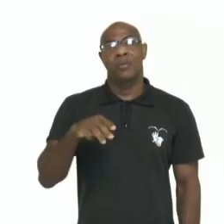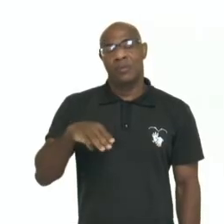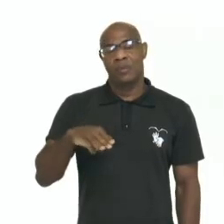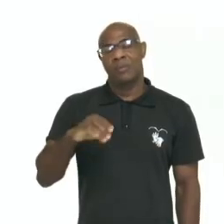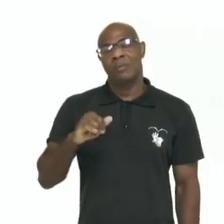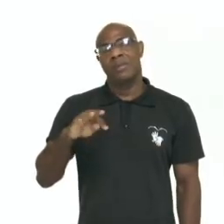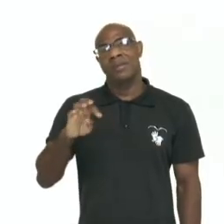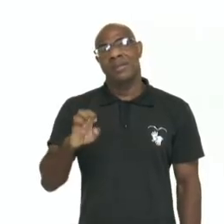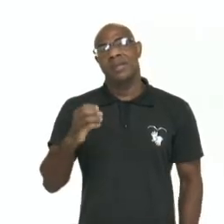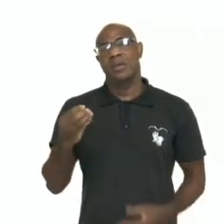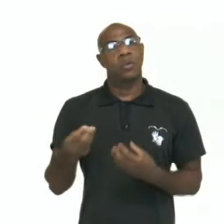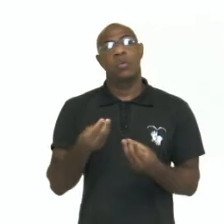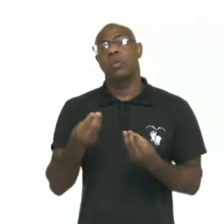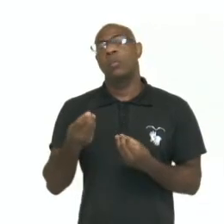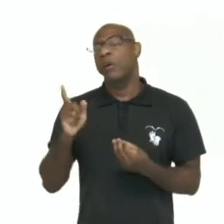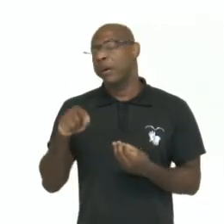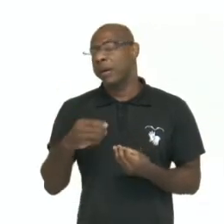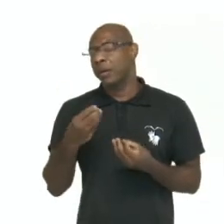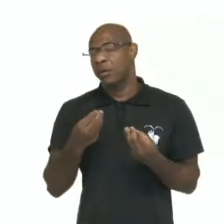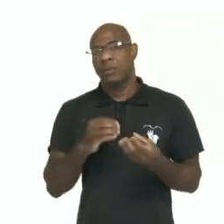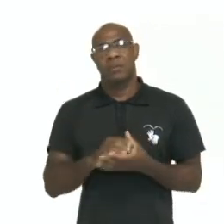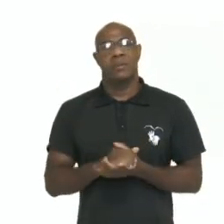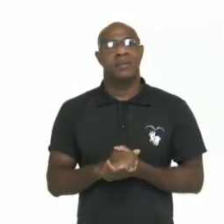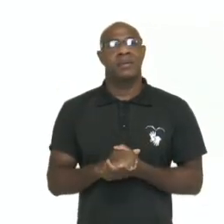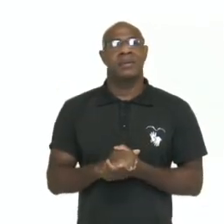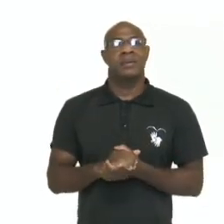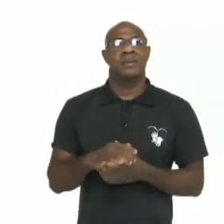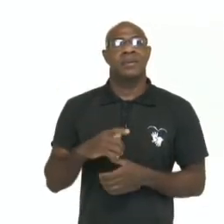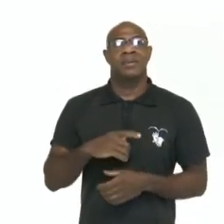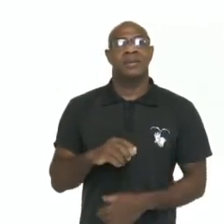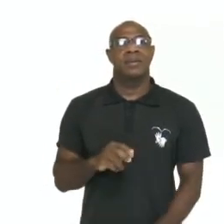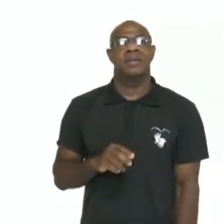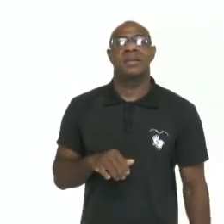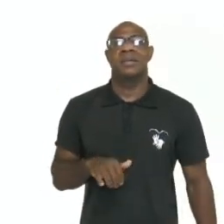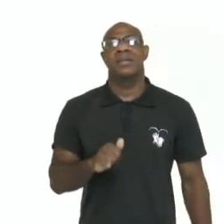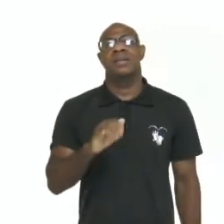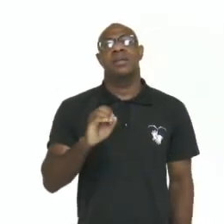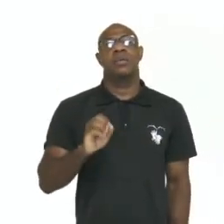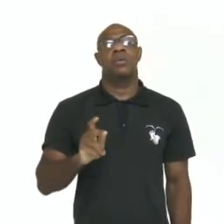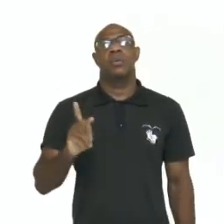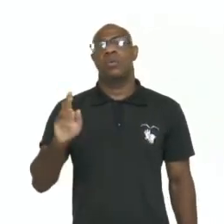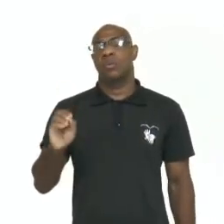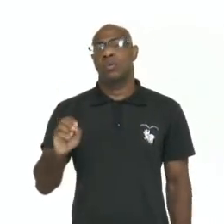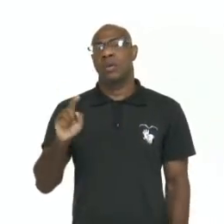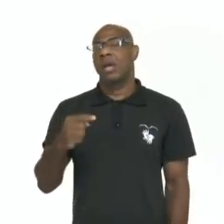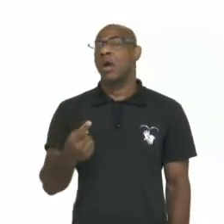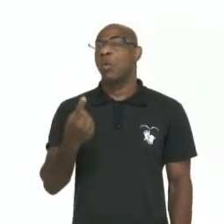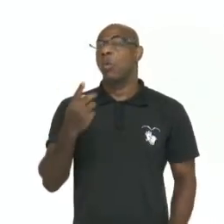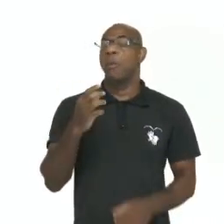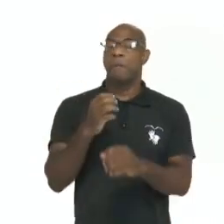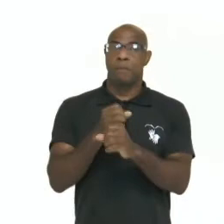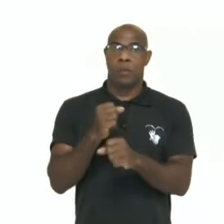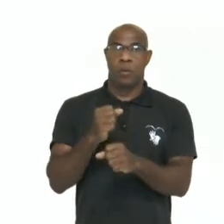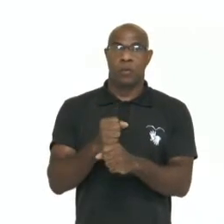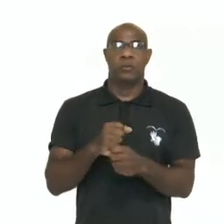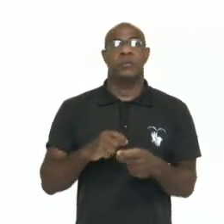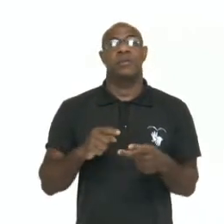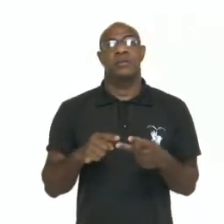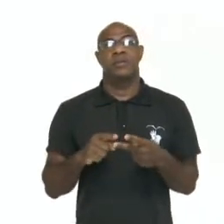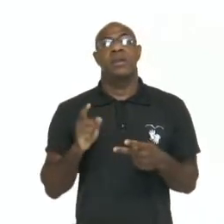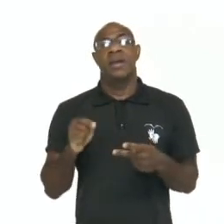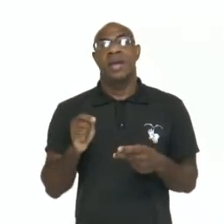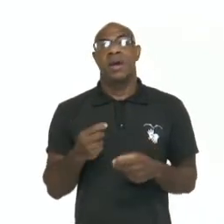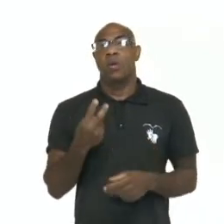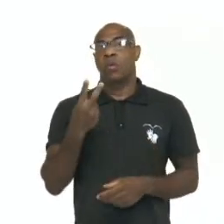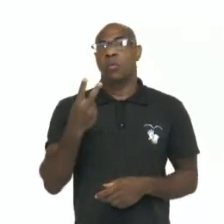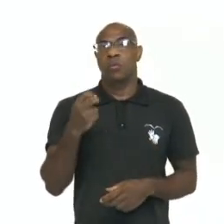luta? Temos o Yoko, que significa, né, que vale a 1 ponto. Corresponde a um